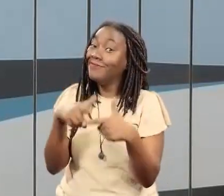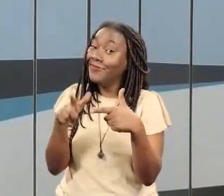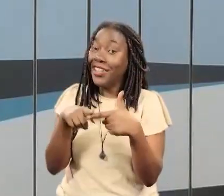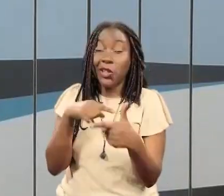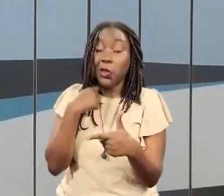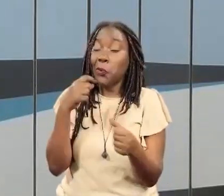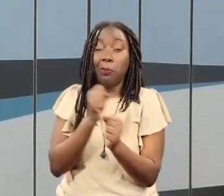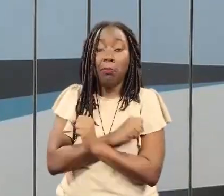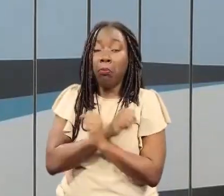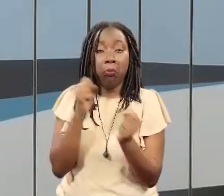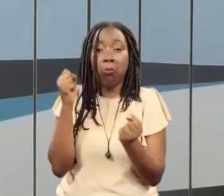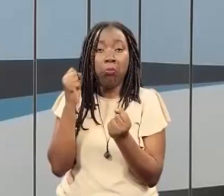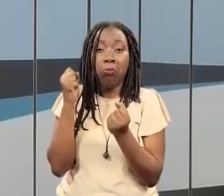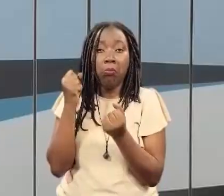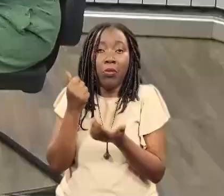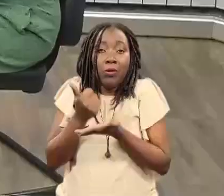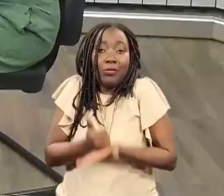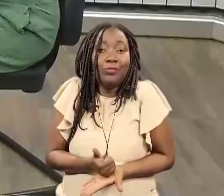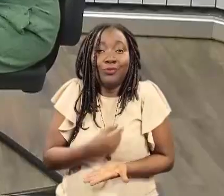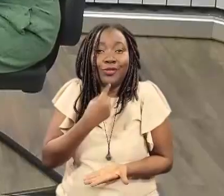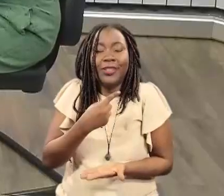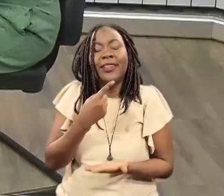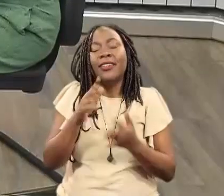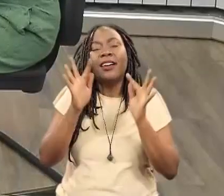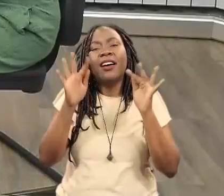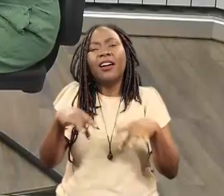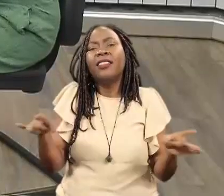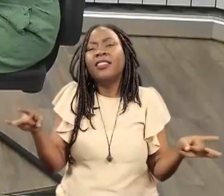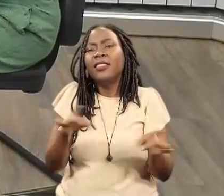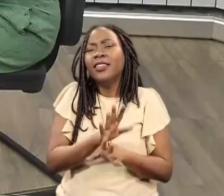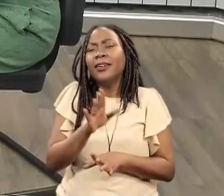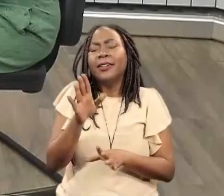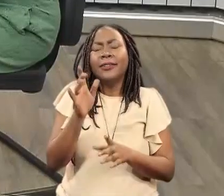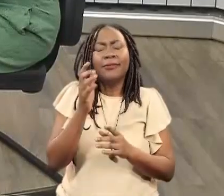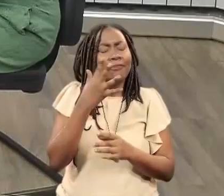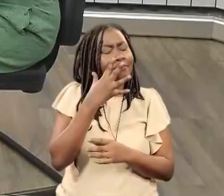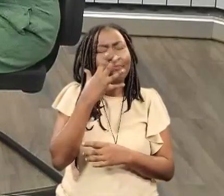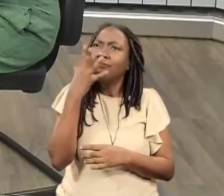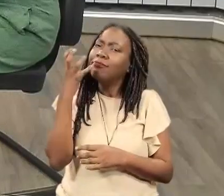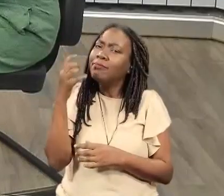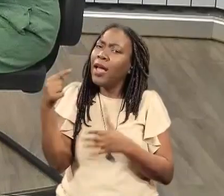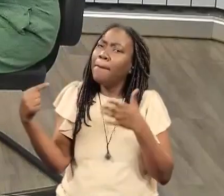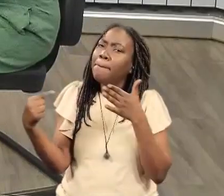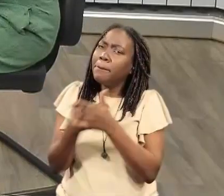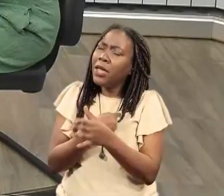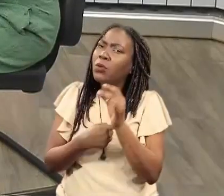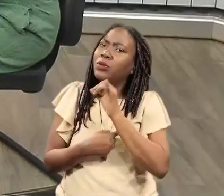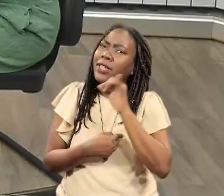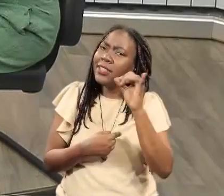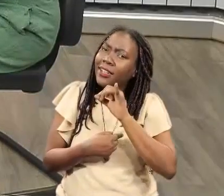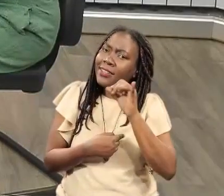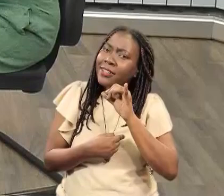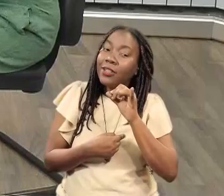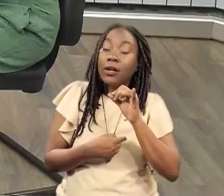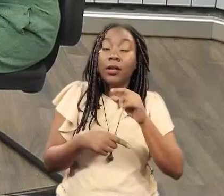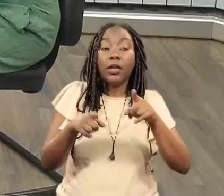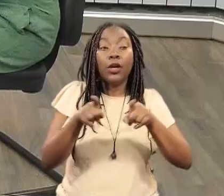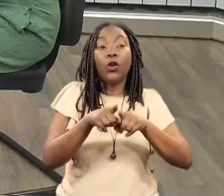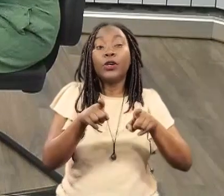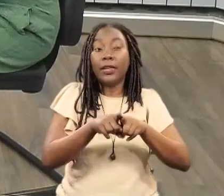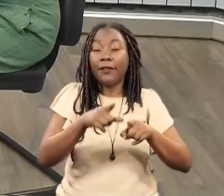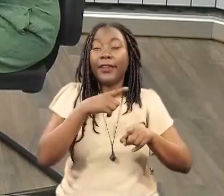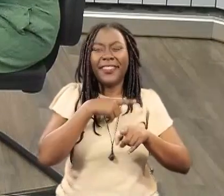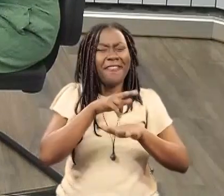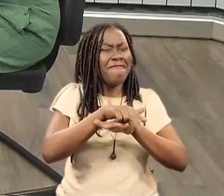É verdade, não sustenta. Não sustenta. Para a gente fechar, você me chamou a atenção para uma pergunta bem interessante. Inclusive, tem